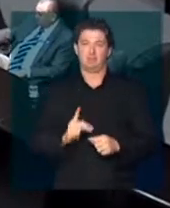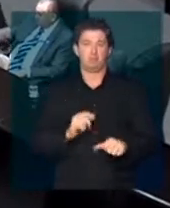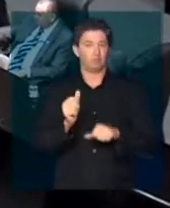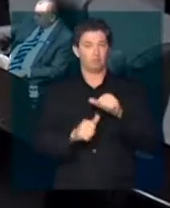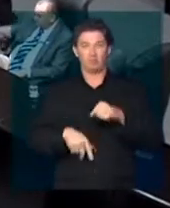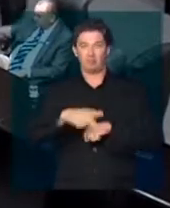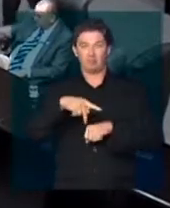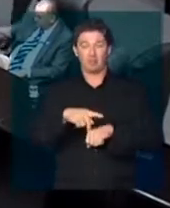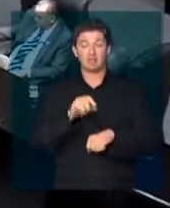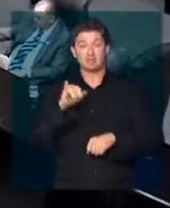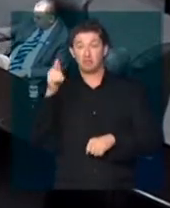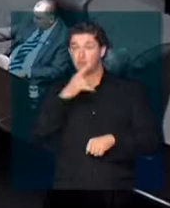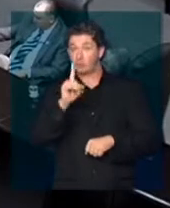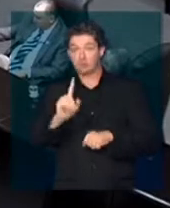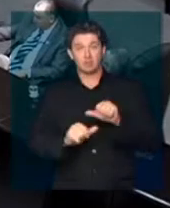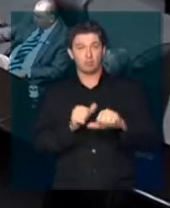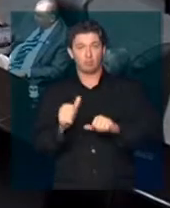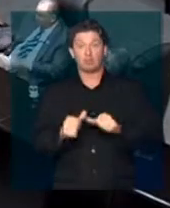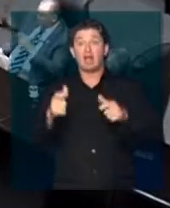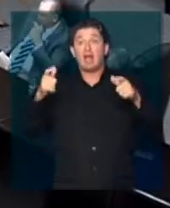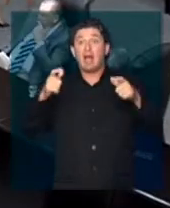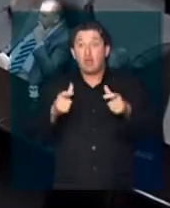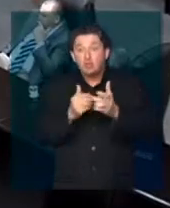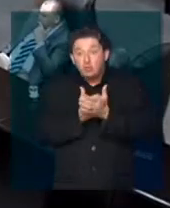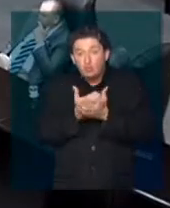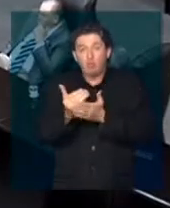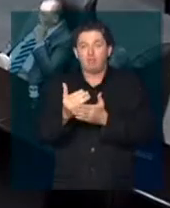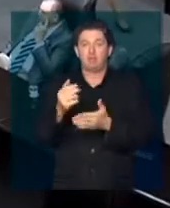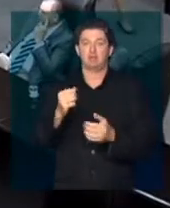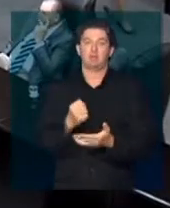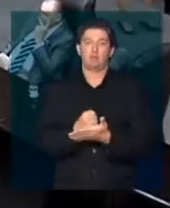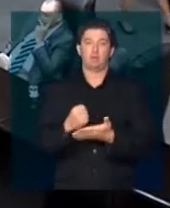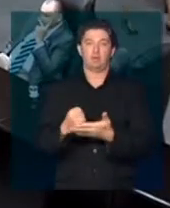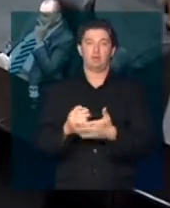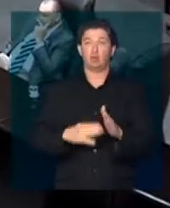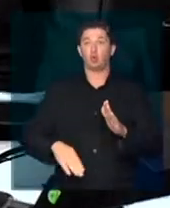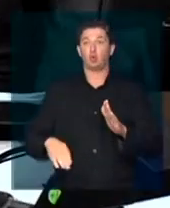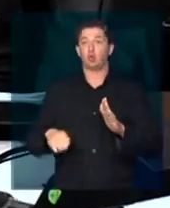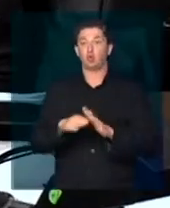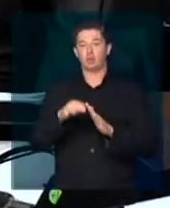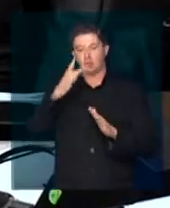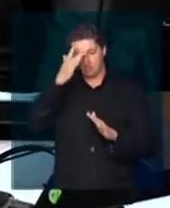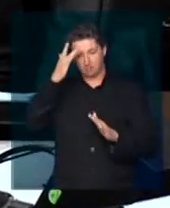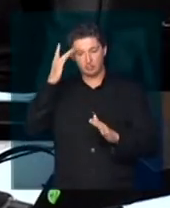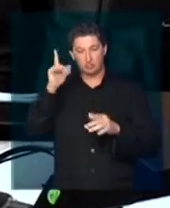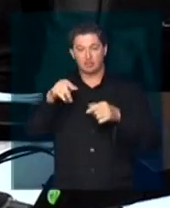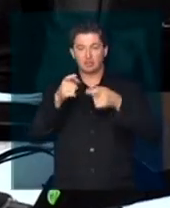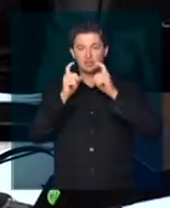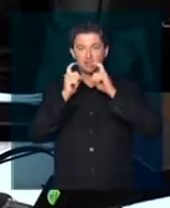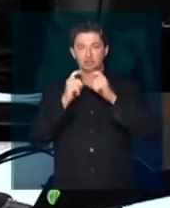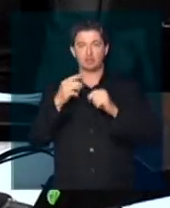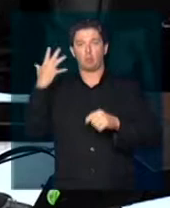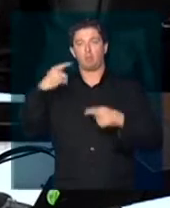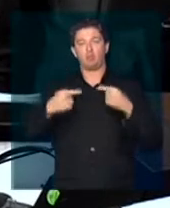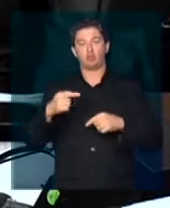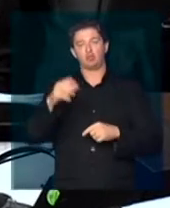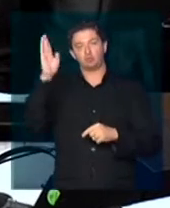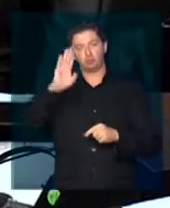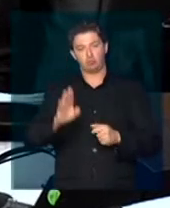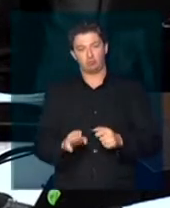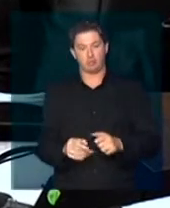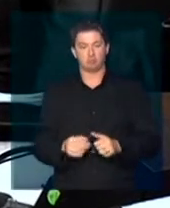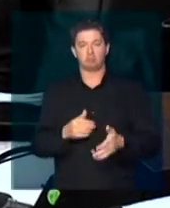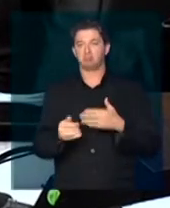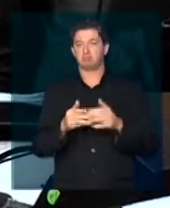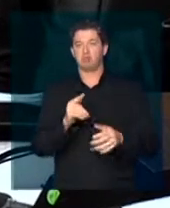país se nós não mudarmos aonde nasce a contratação de todos aqueles que são gestores políticos desse país,